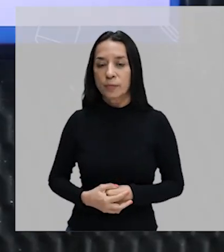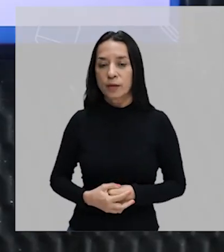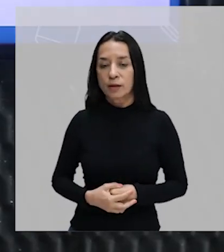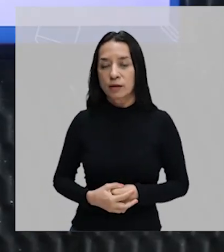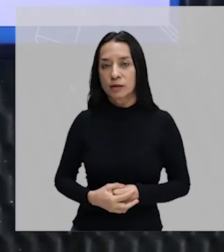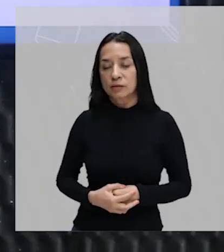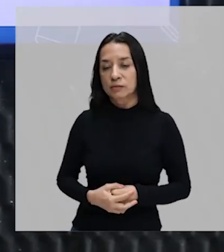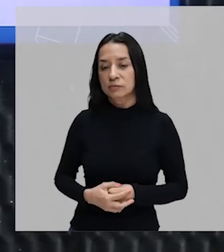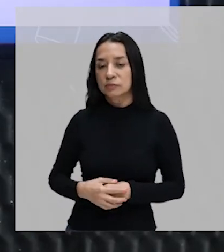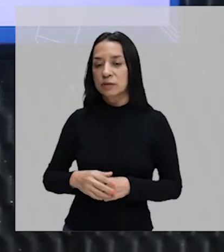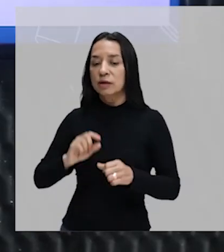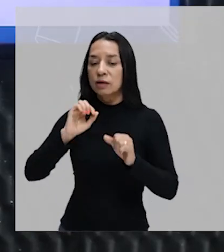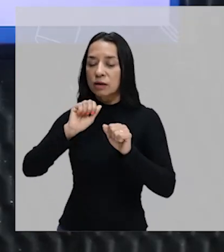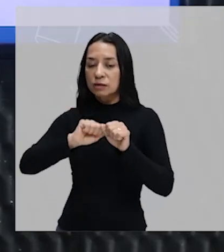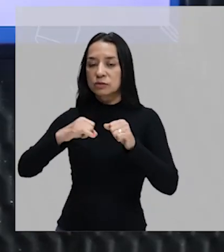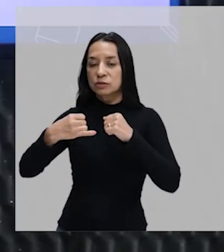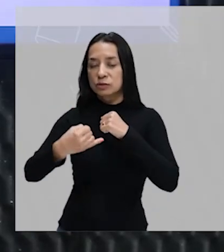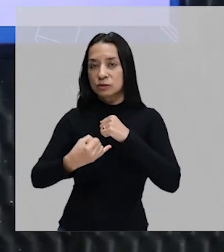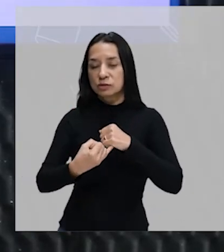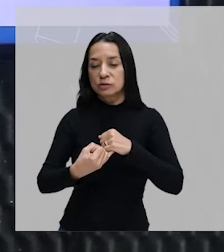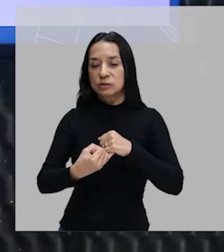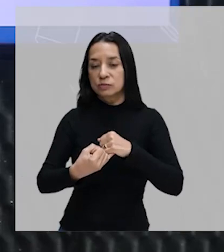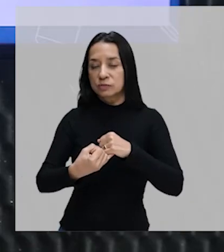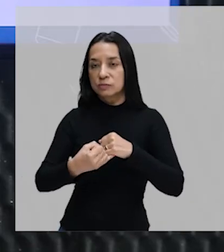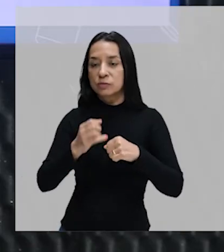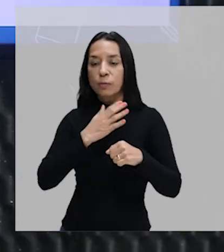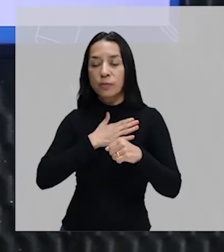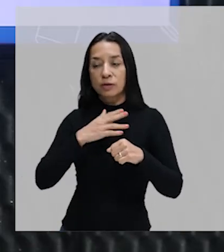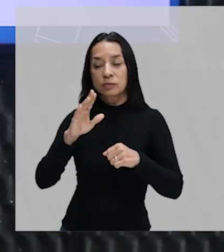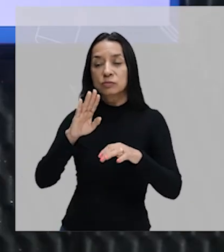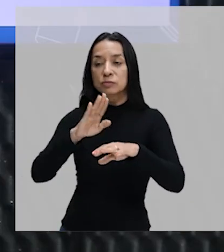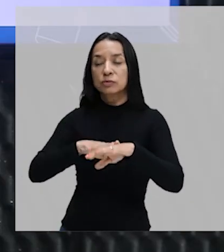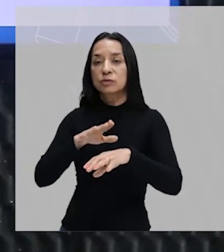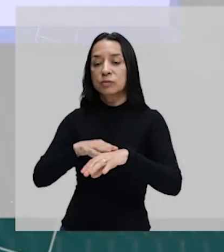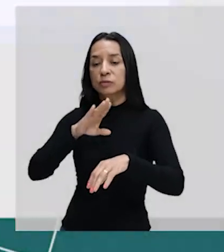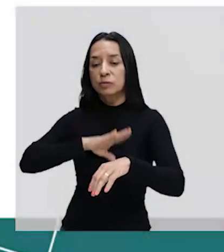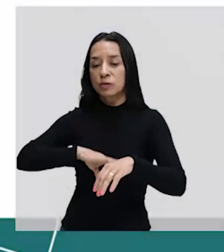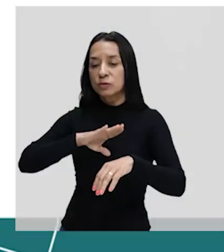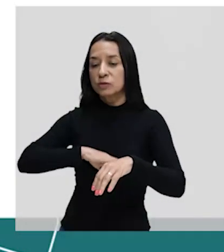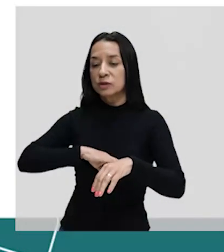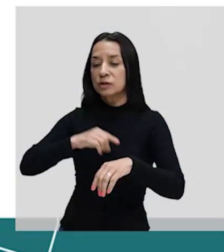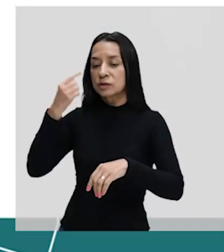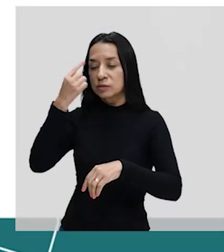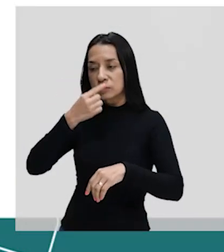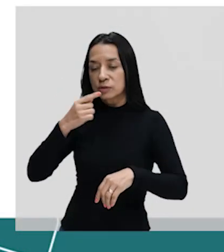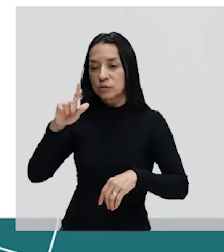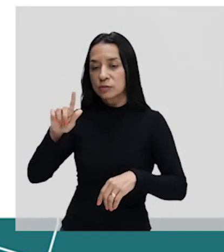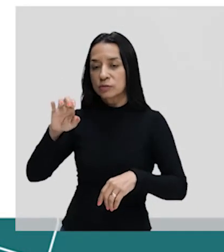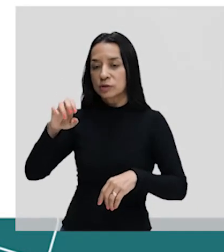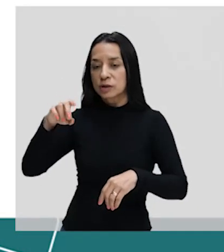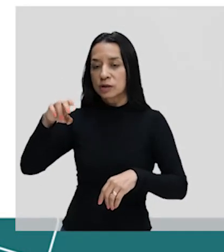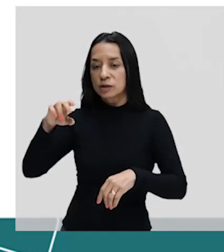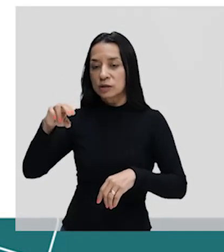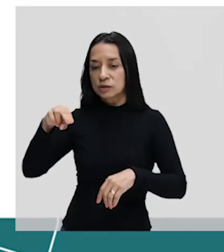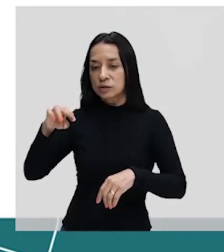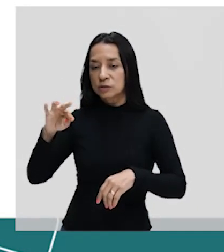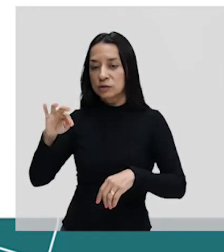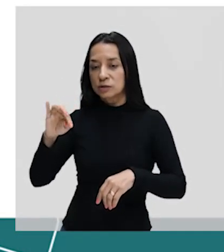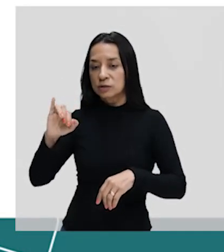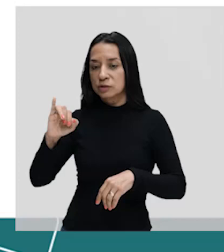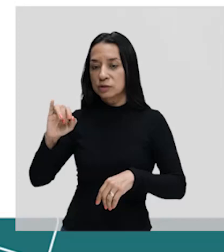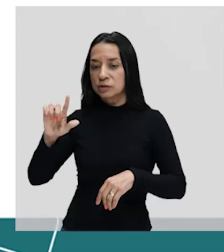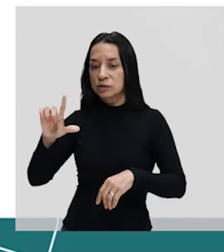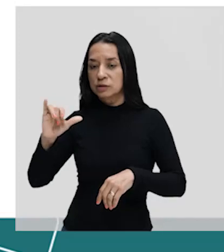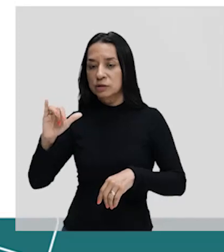nós chamamos em português e espanhol gentilícios, tá? Então, os adjetivos pátrios, que são gentilícios